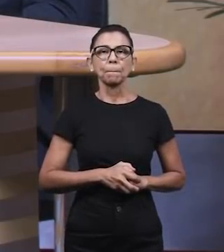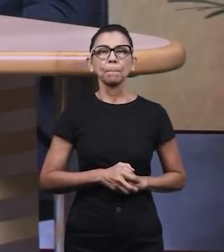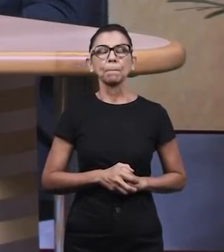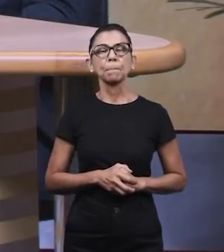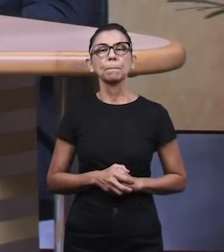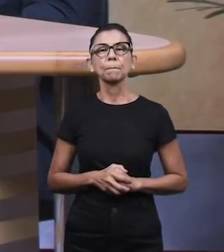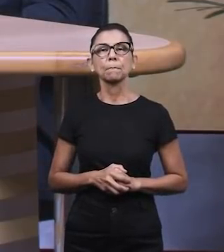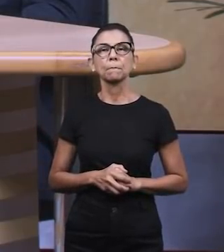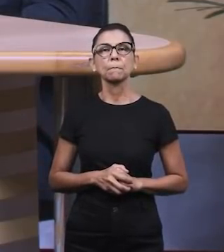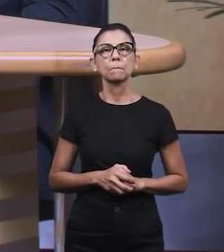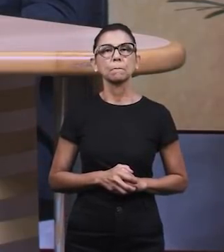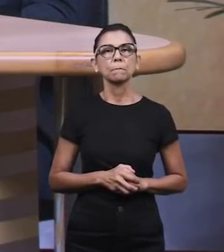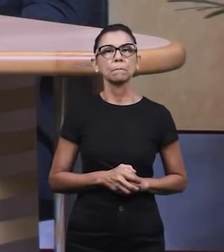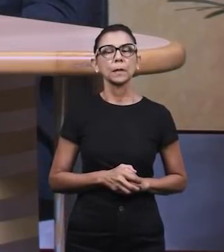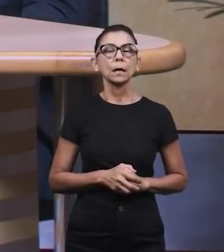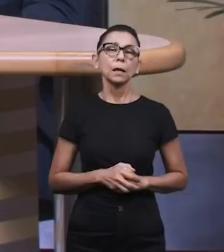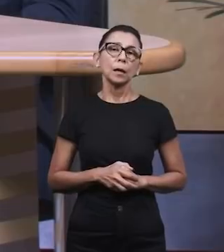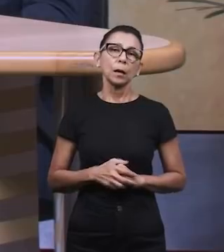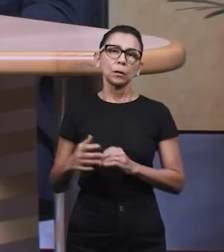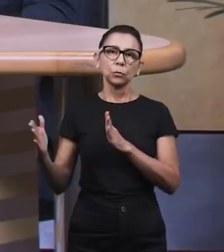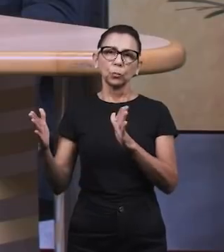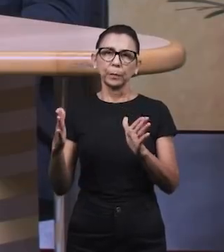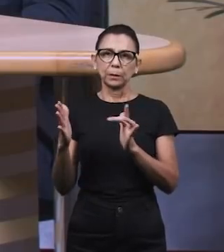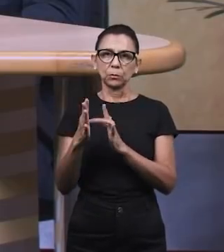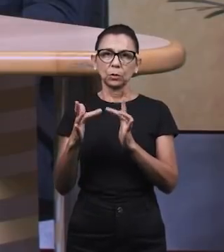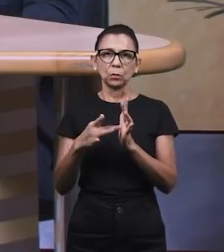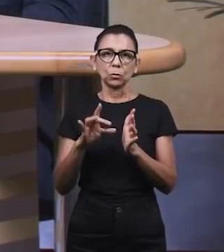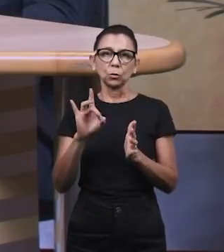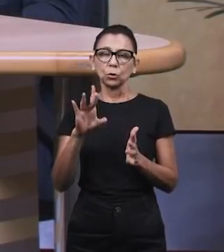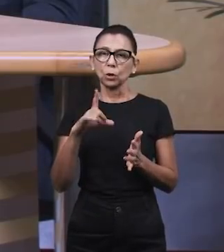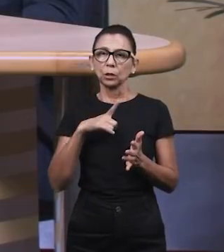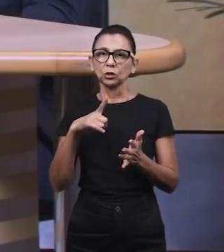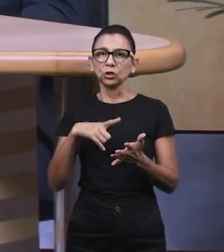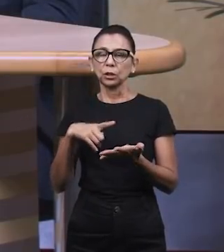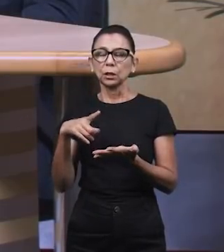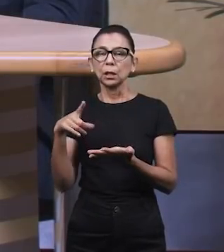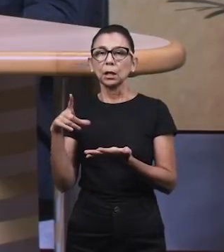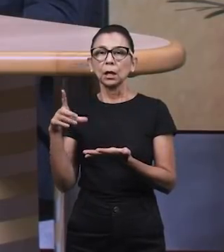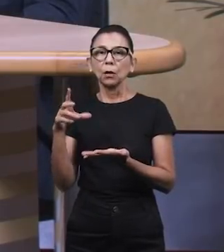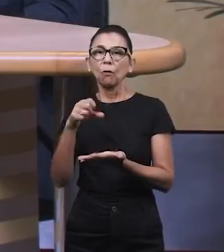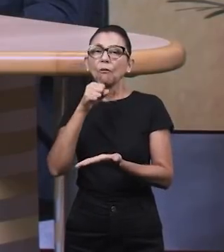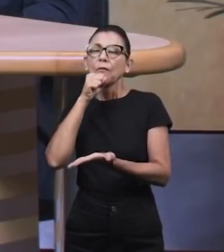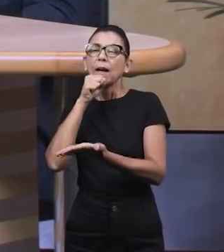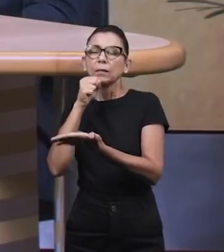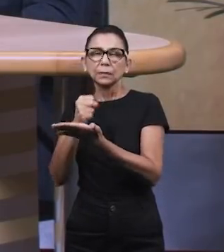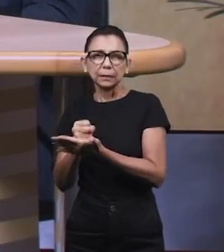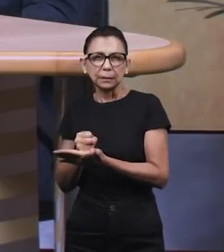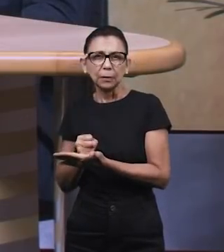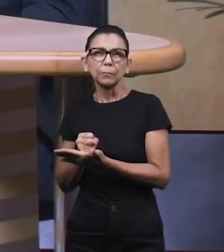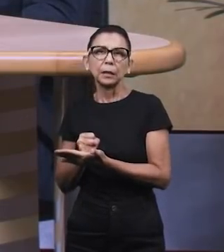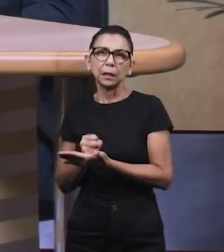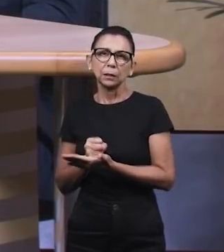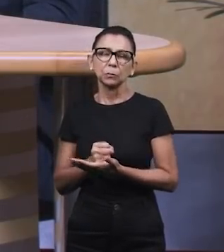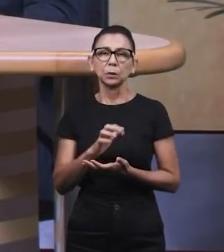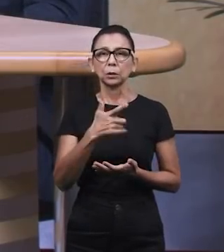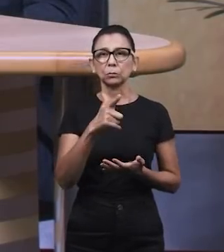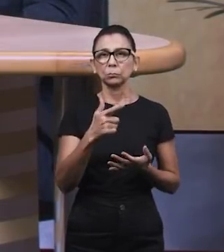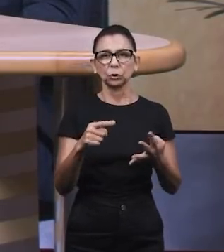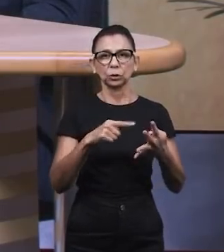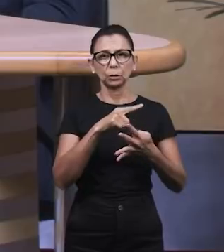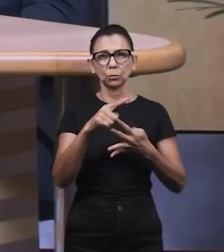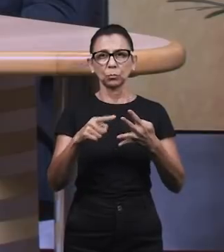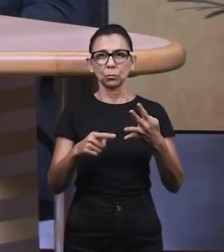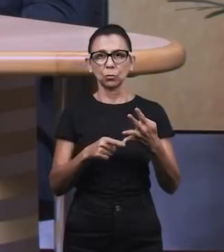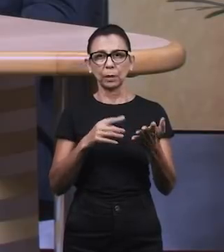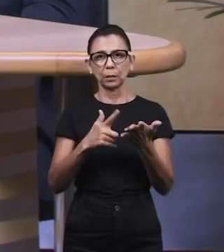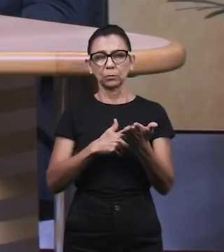existentes nos dias do Senhor Jesus eram somente o Velho Testamento. Não existia ainda o Novo Testamento. Os evangelhos não estavam ainda escritos, as cartas dos